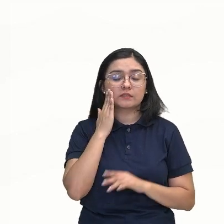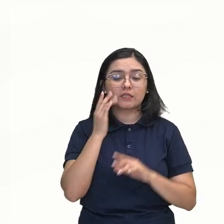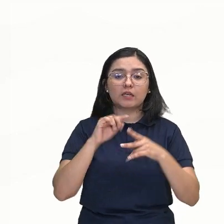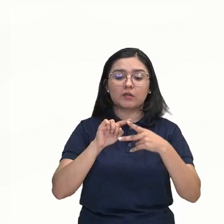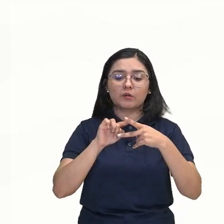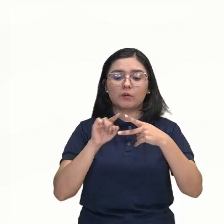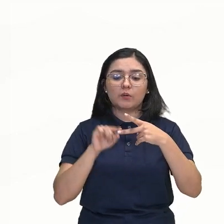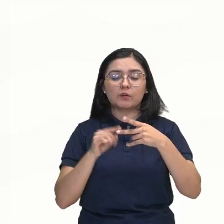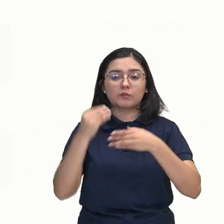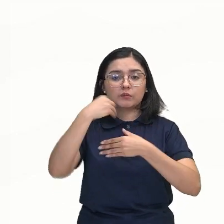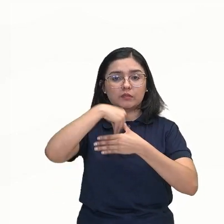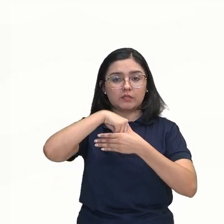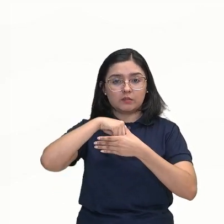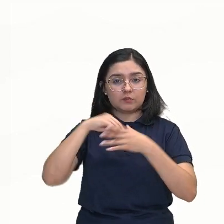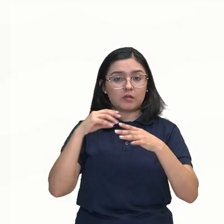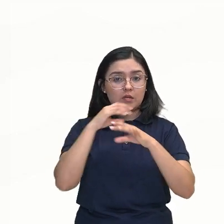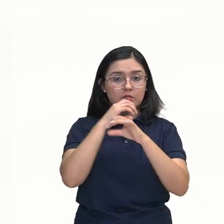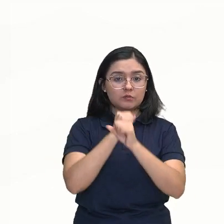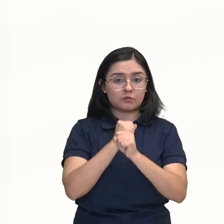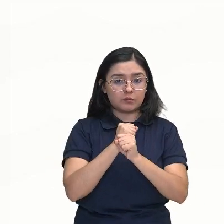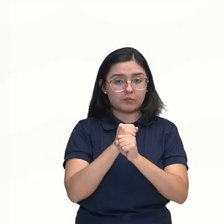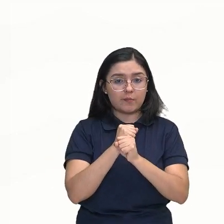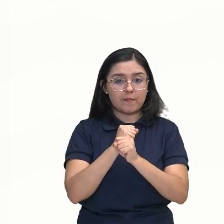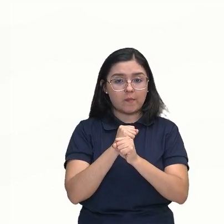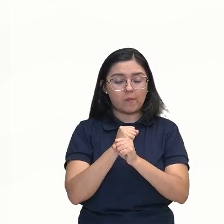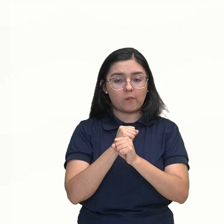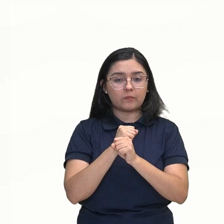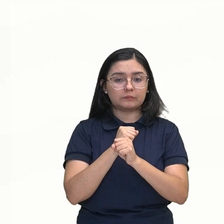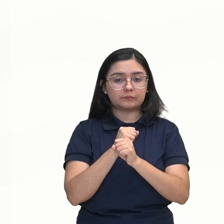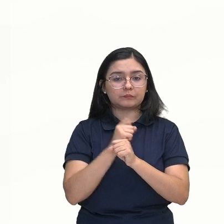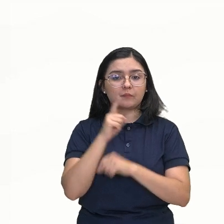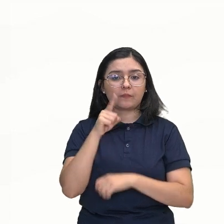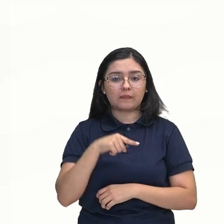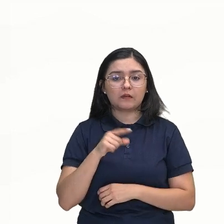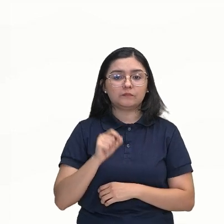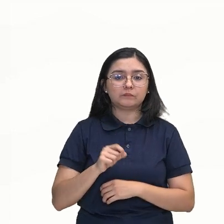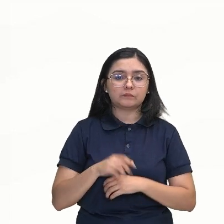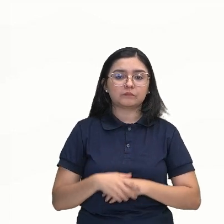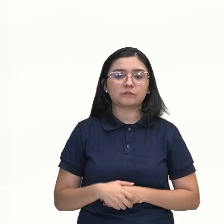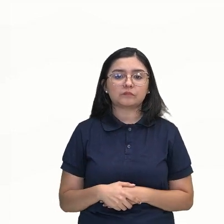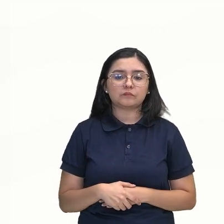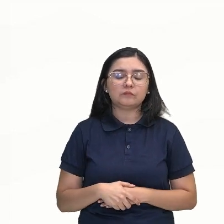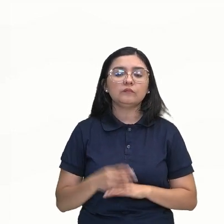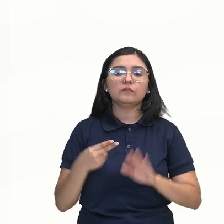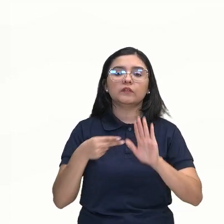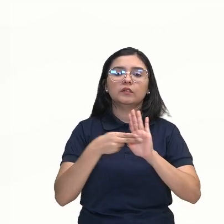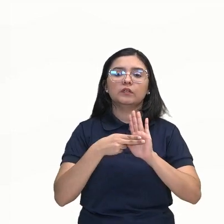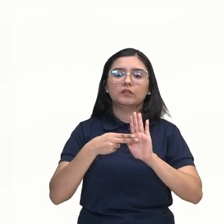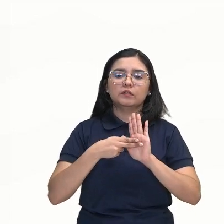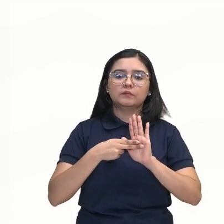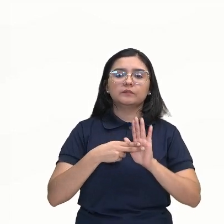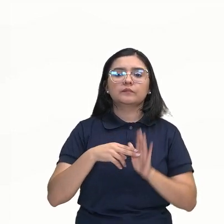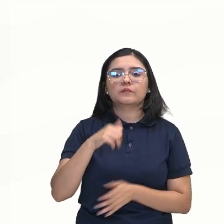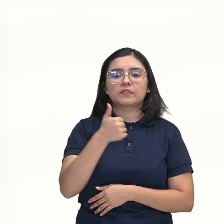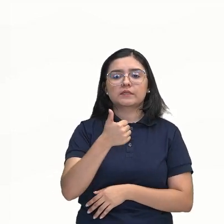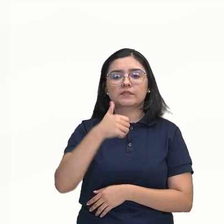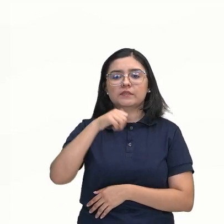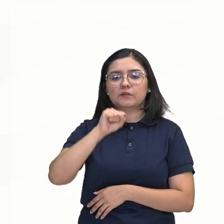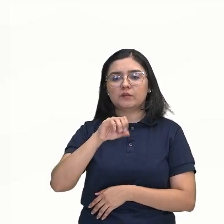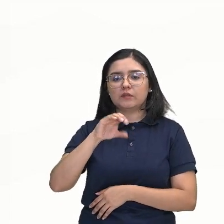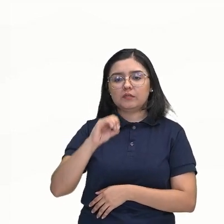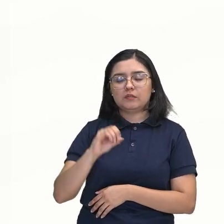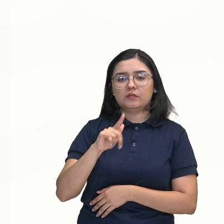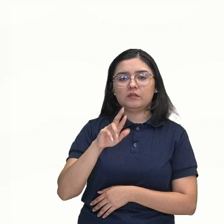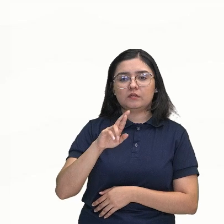internos de um triângulo, né, a soma dos ângulos internos de um triângulo é igual a 180